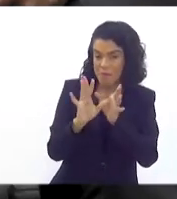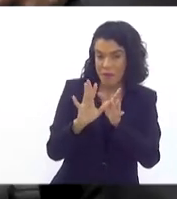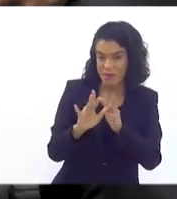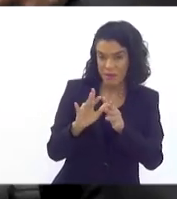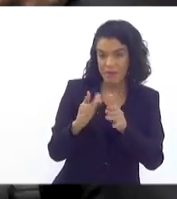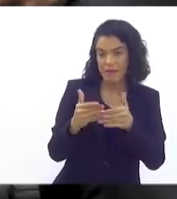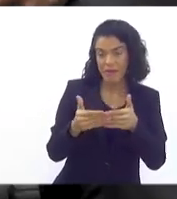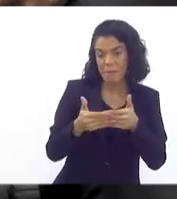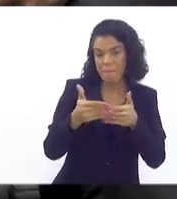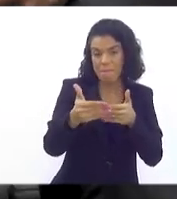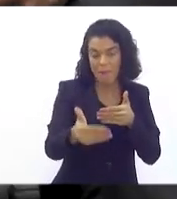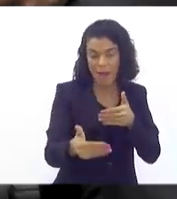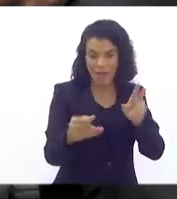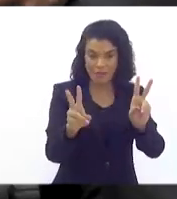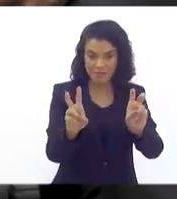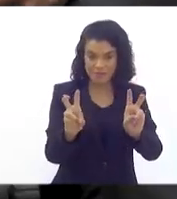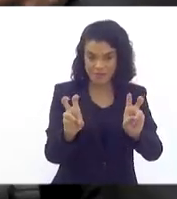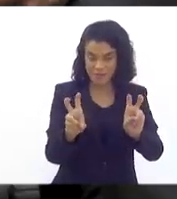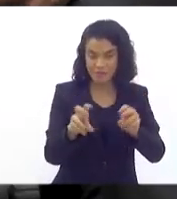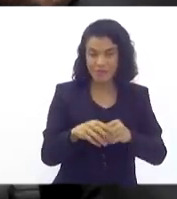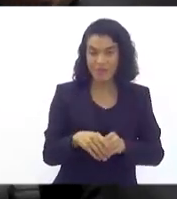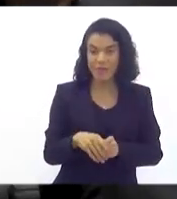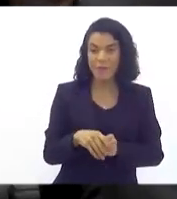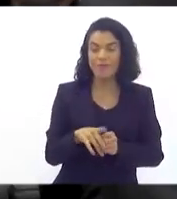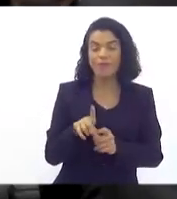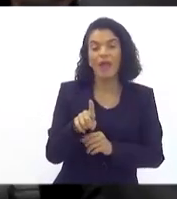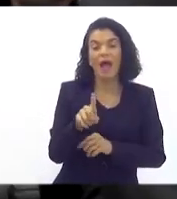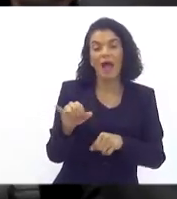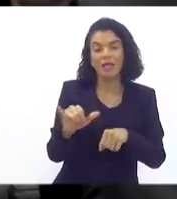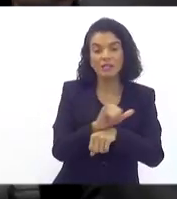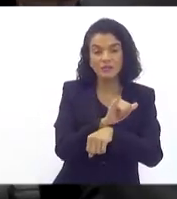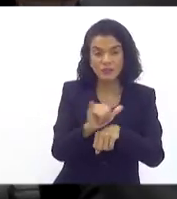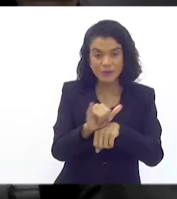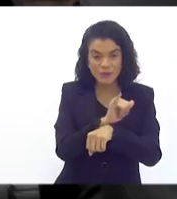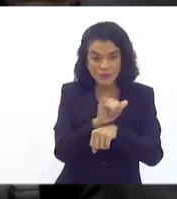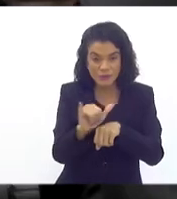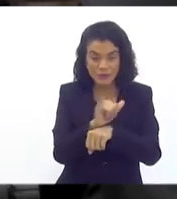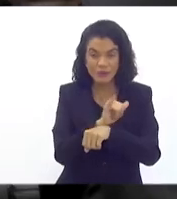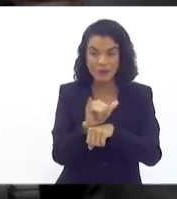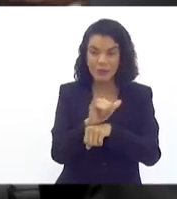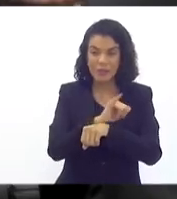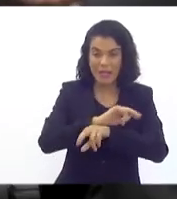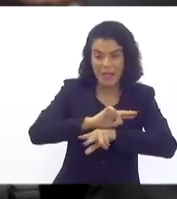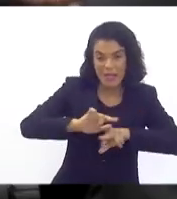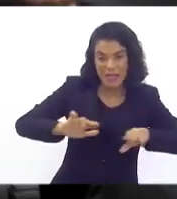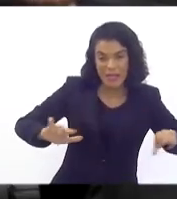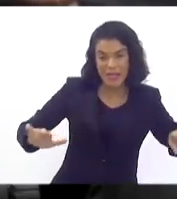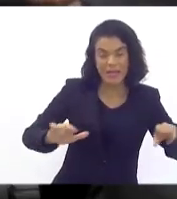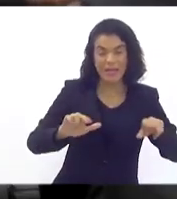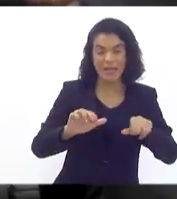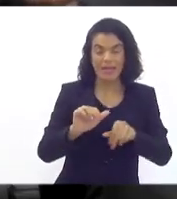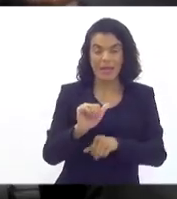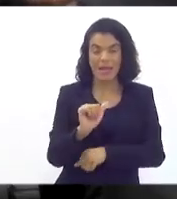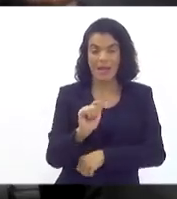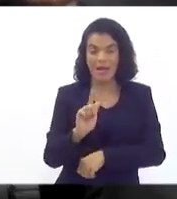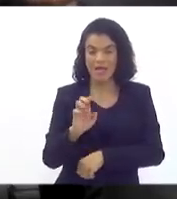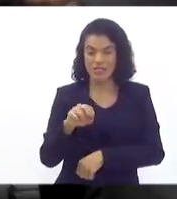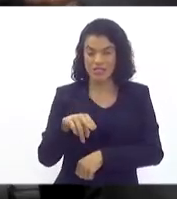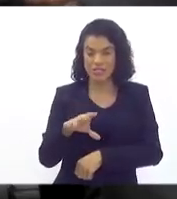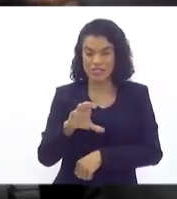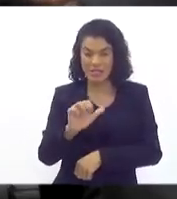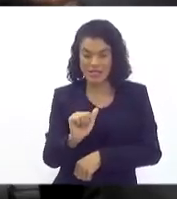avançar um pouco mais nesse tema E aí a instrumentalização das agências reguladoras seja